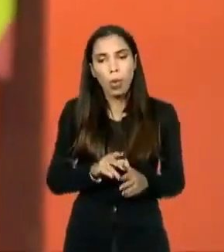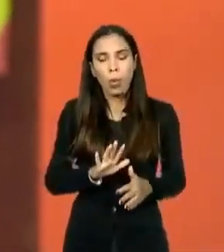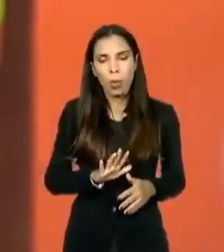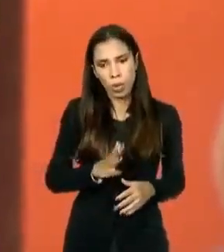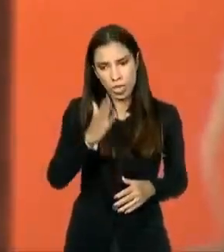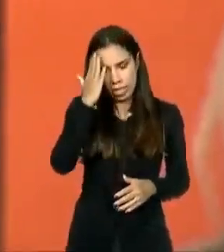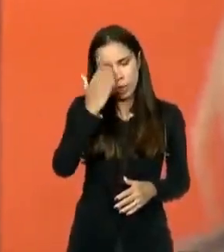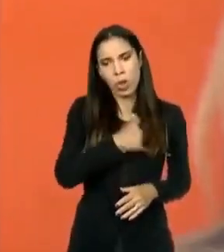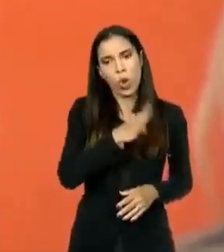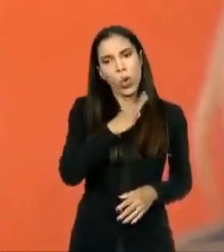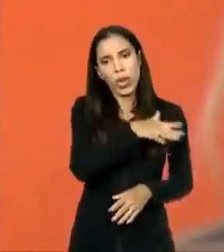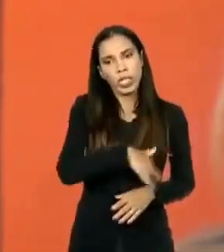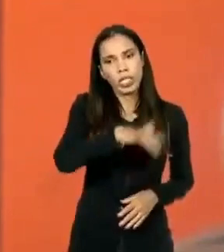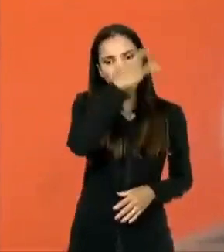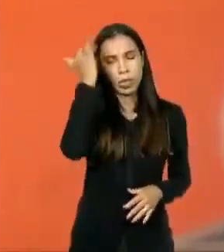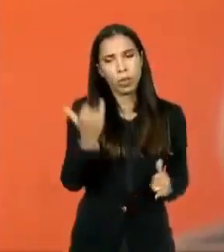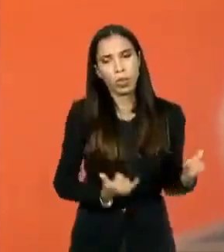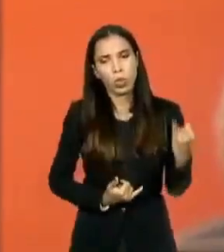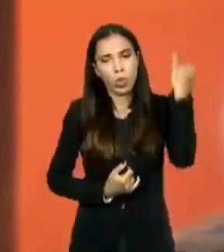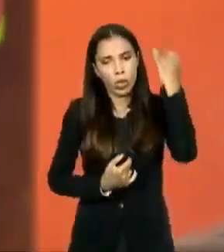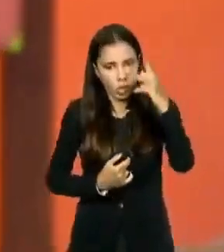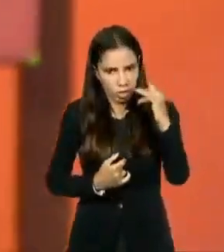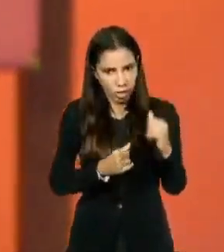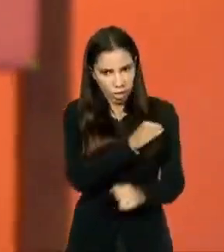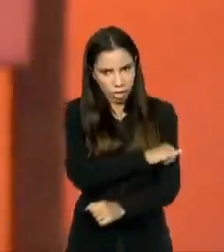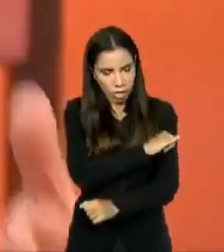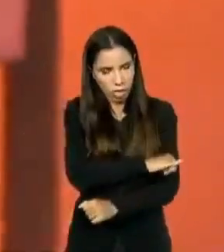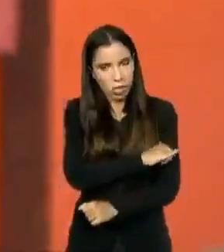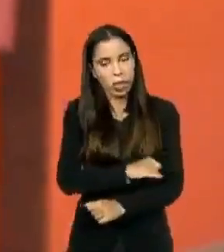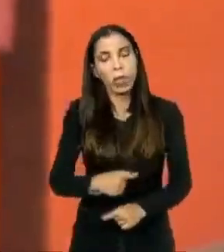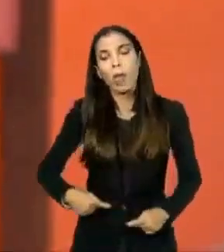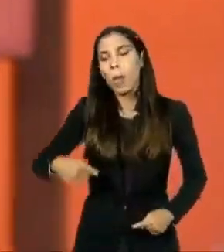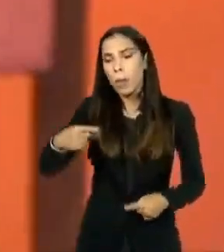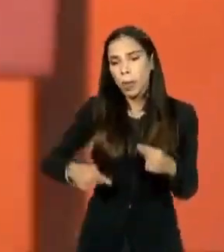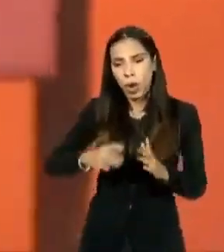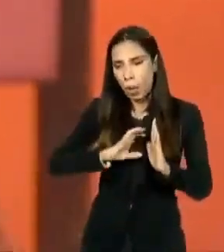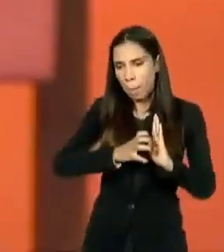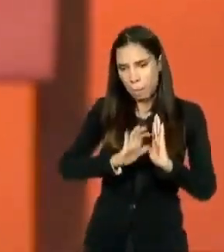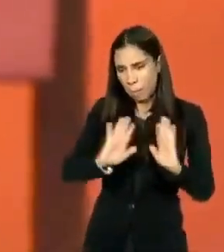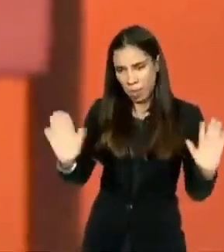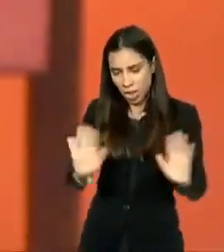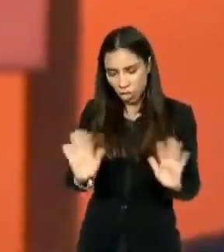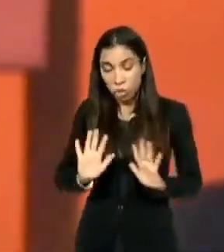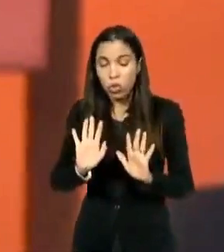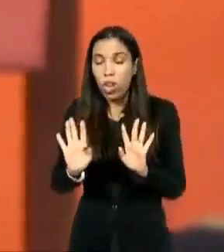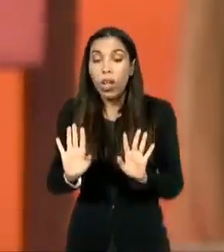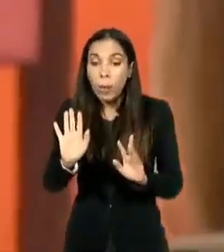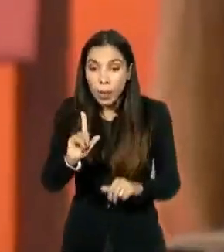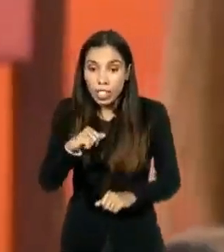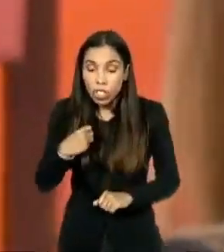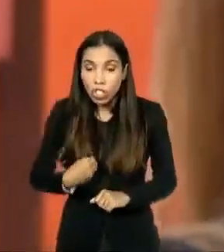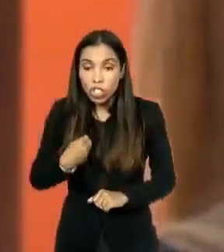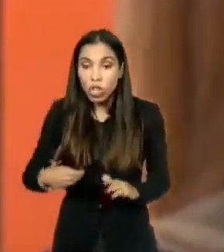mais. Era um cara já político, sem ser partidário, mas tinha questão social na